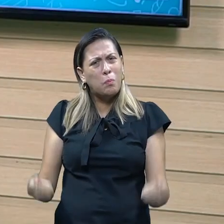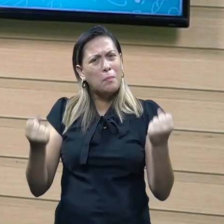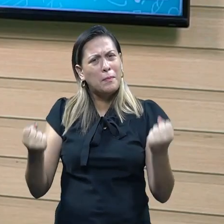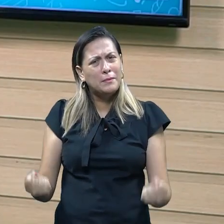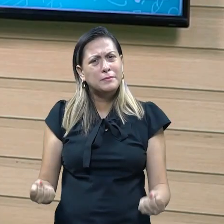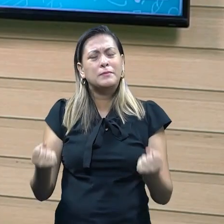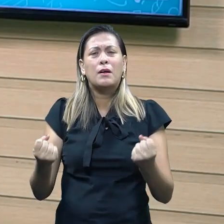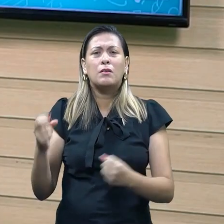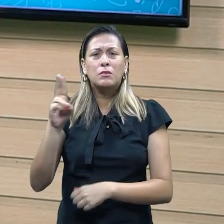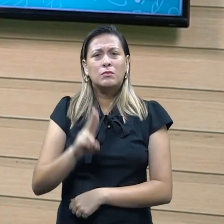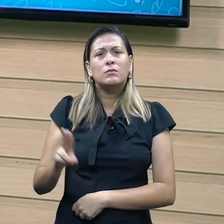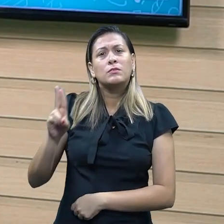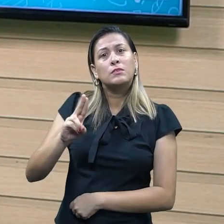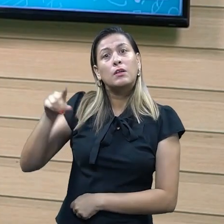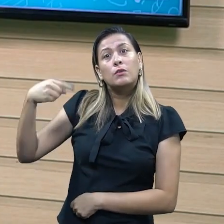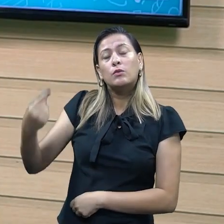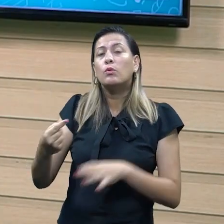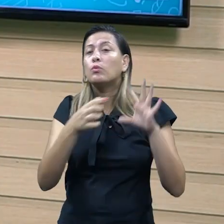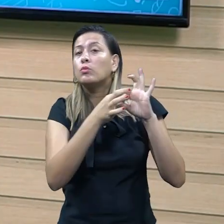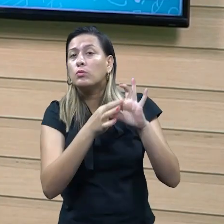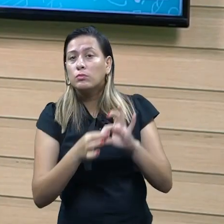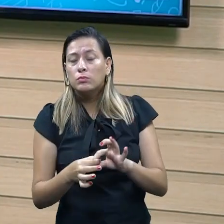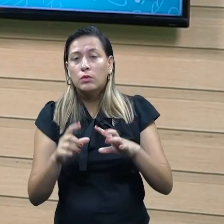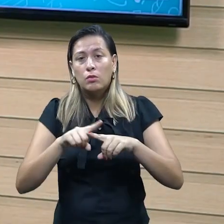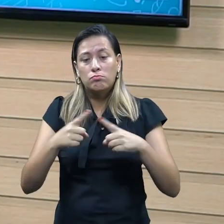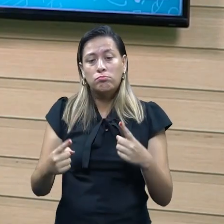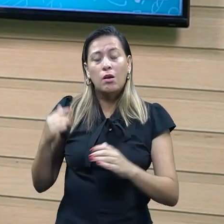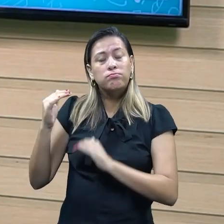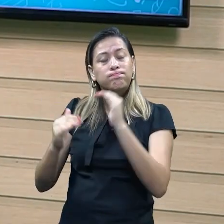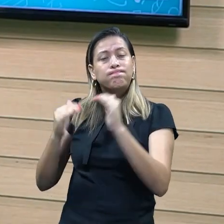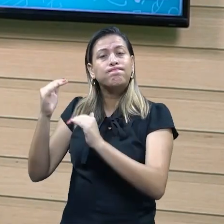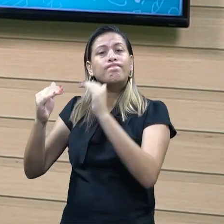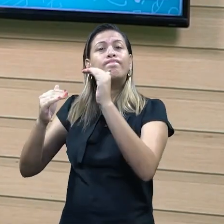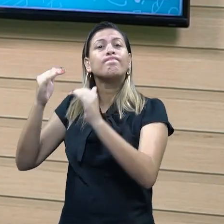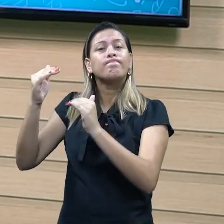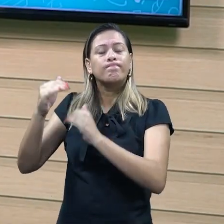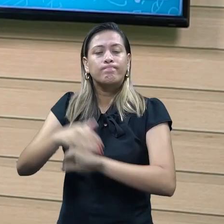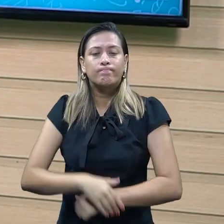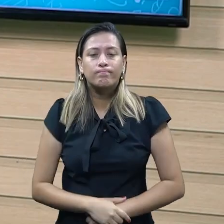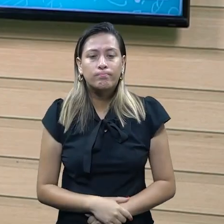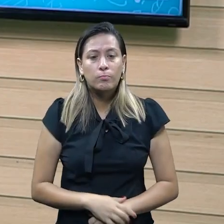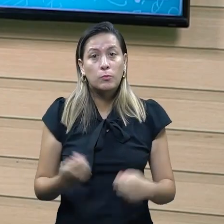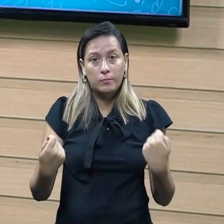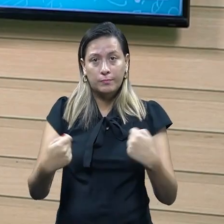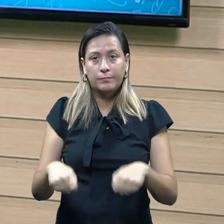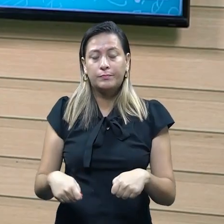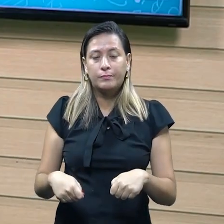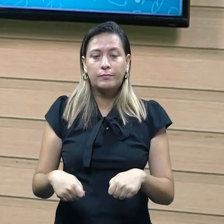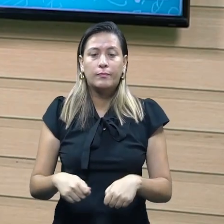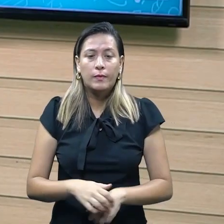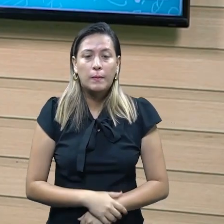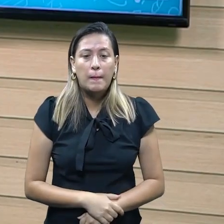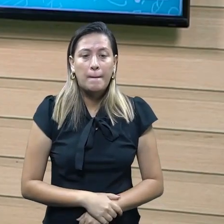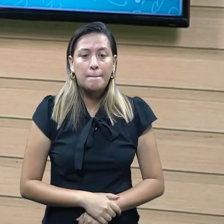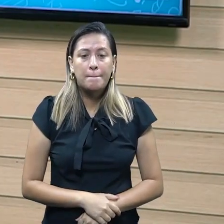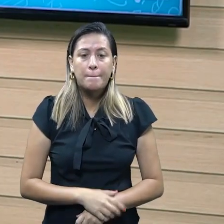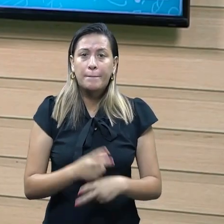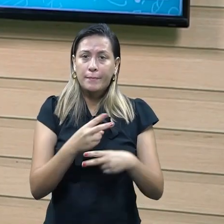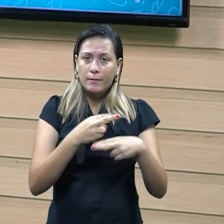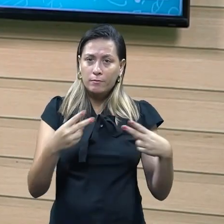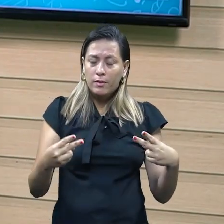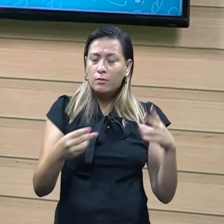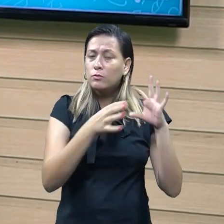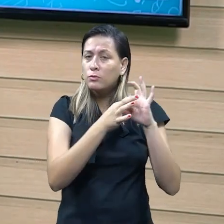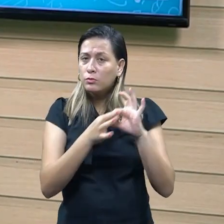outra aplicação. Só que, como a evolução permitiu o desenvolvimento de várias